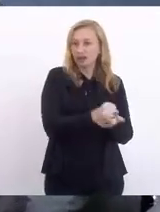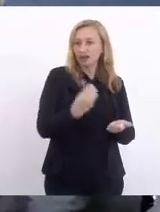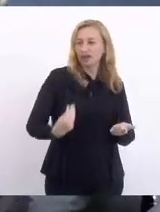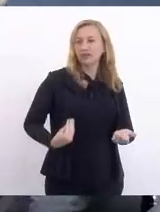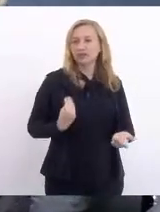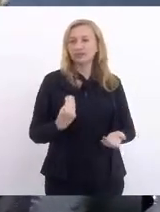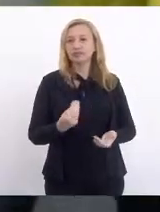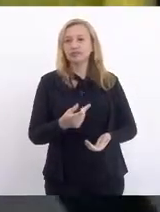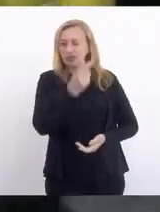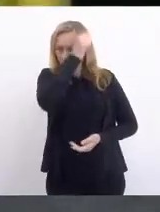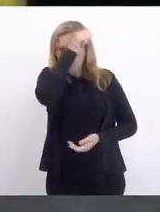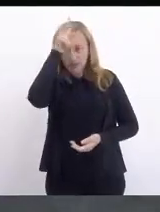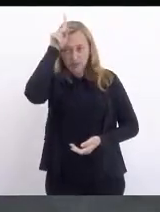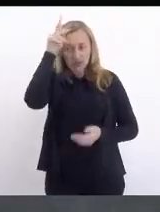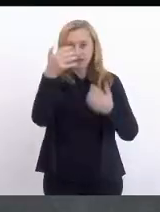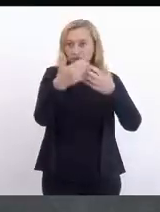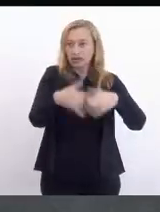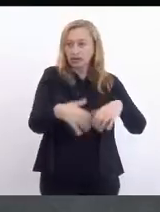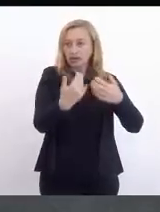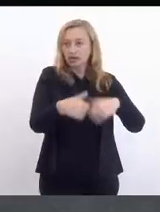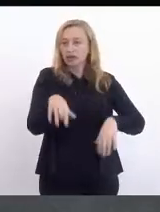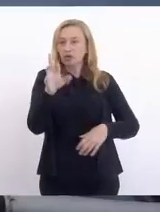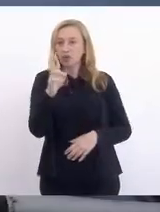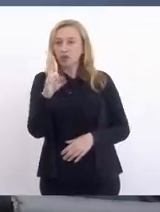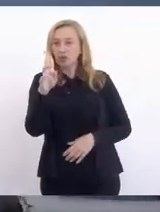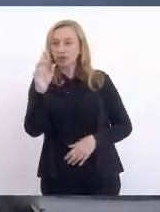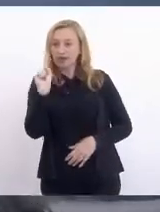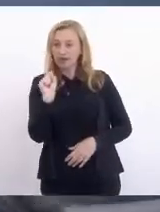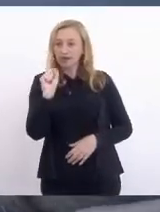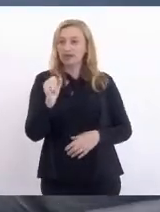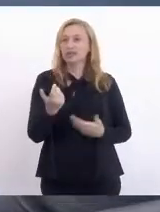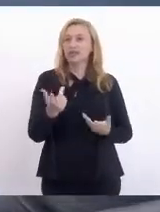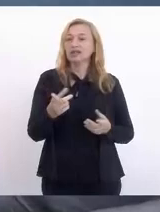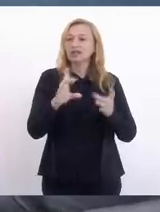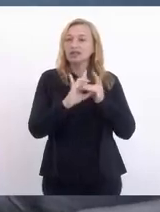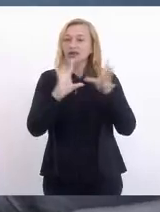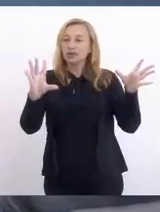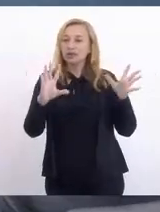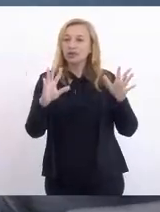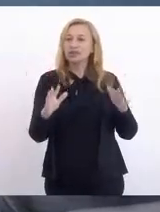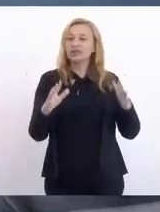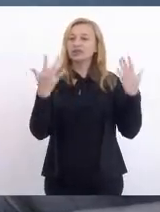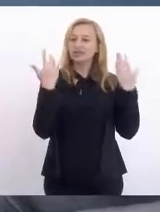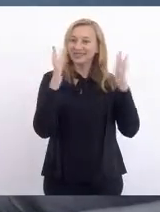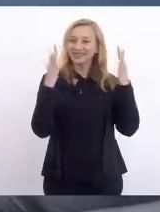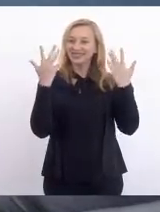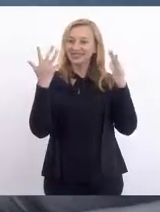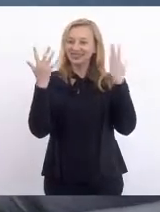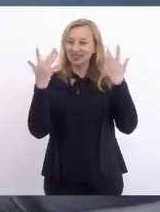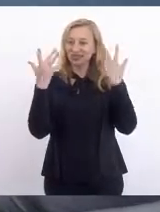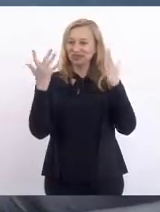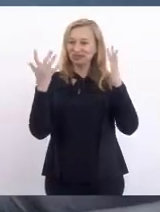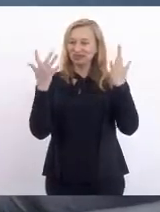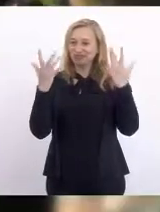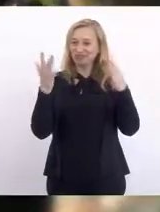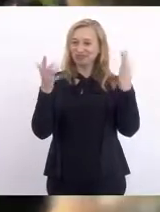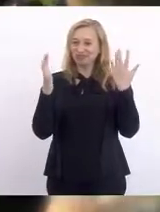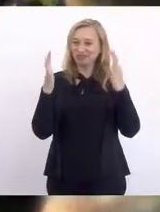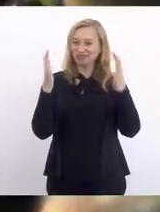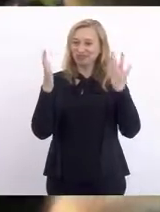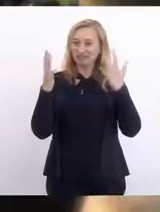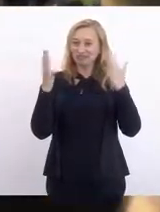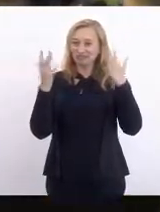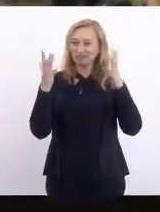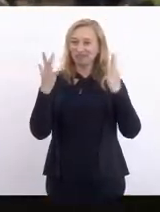aqui do prefeito de Petrópolis Rubens Bontempo que a democracia prevaleceu Rua das Parabéns